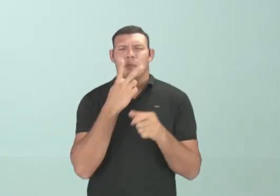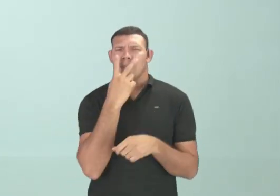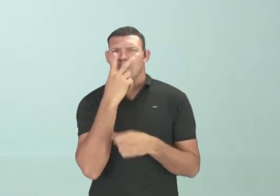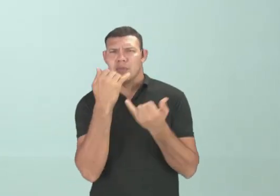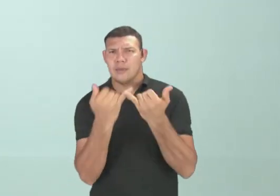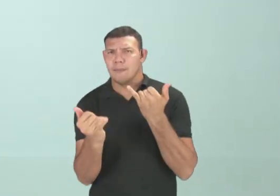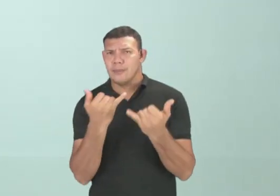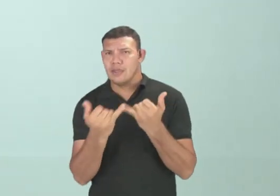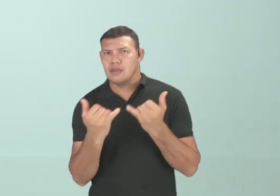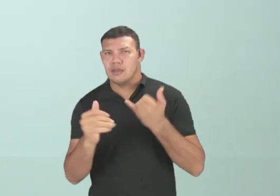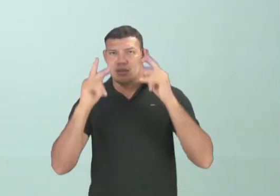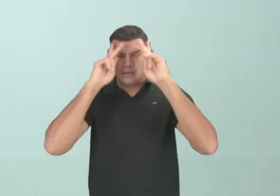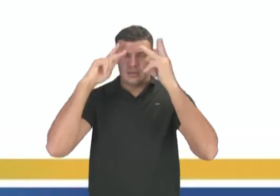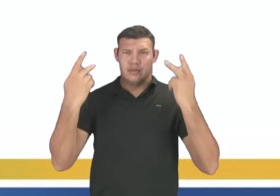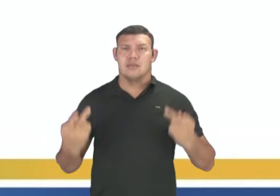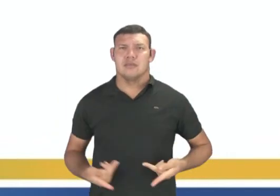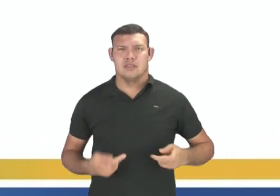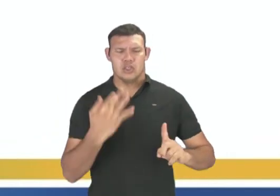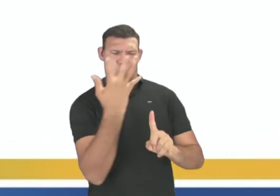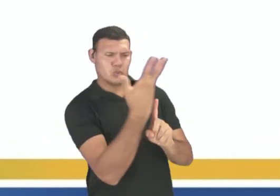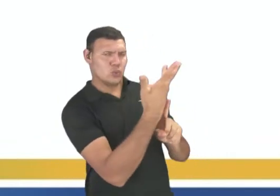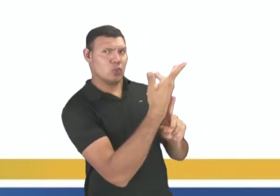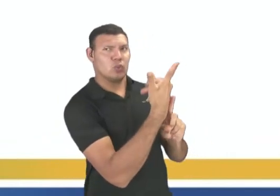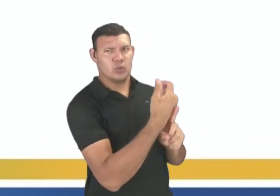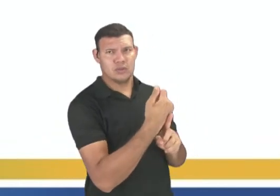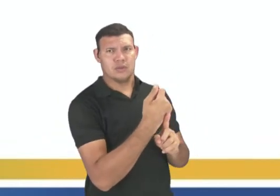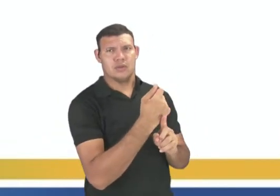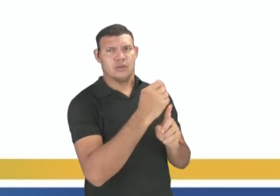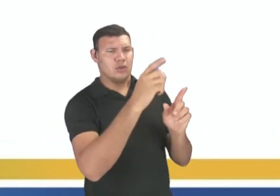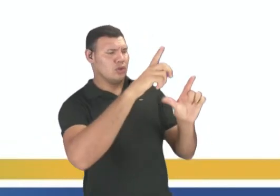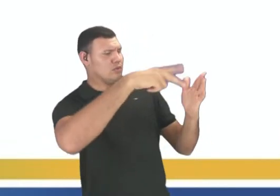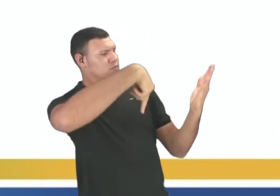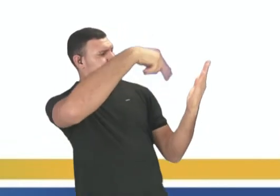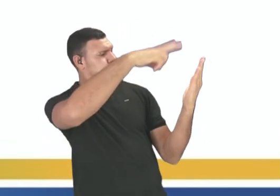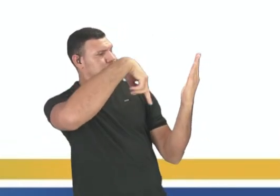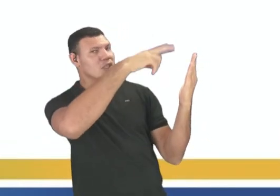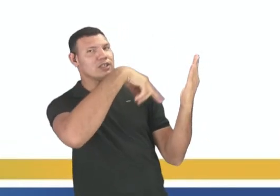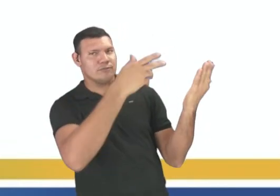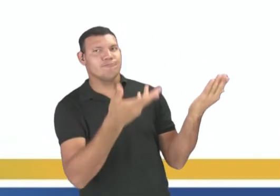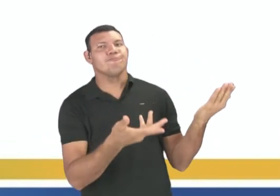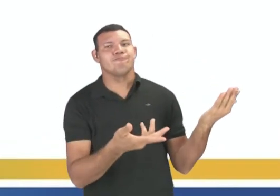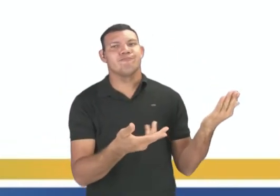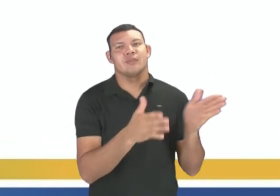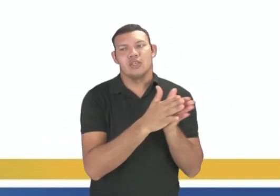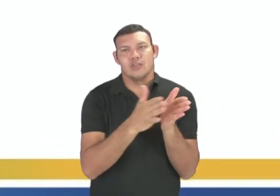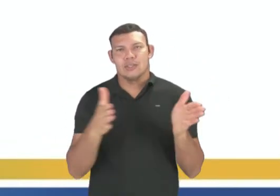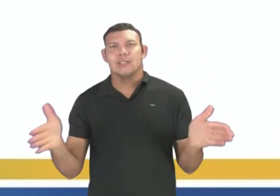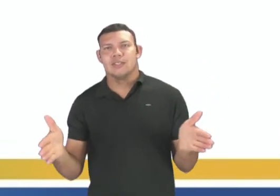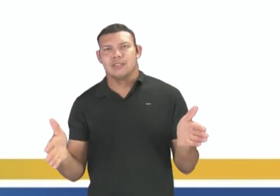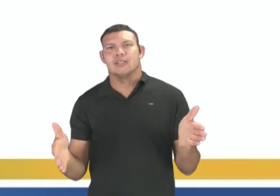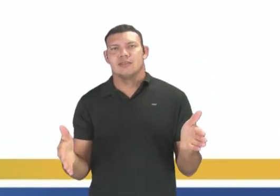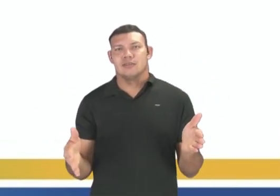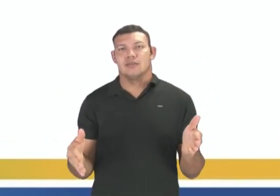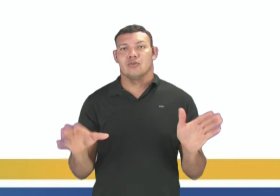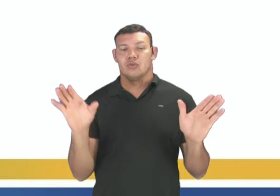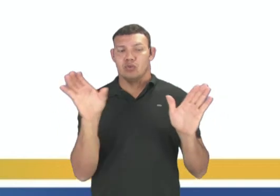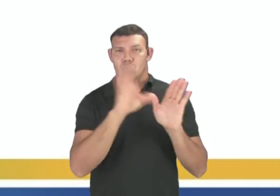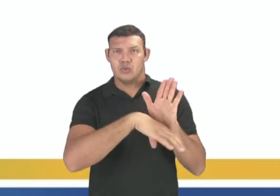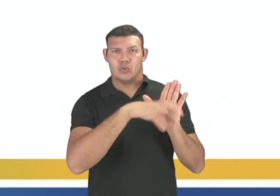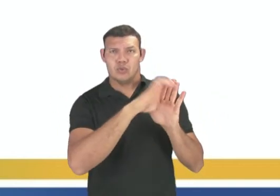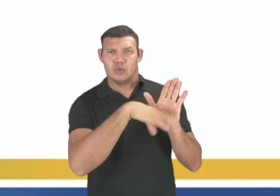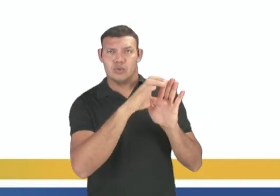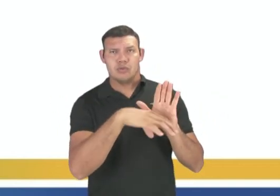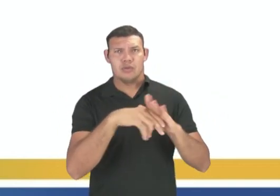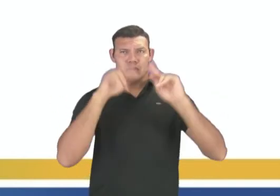mais com o ser humano. Tá? Então, as obras de artes plásticas do período do Renascimento valeram-se das concepções humanistas. Isso